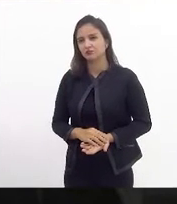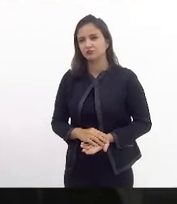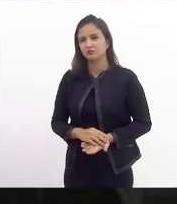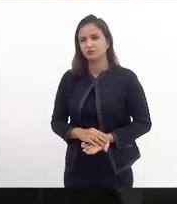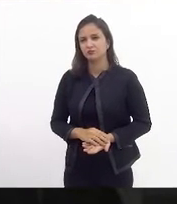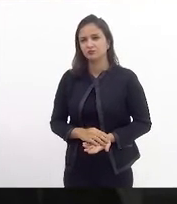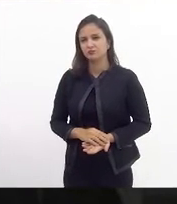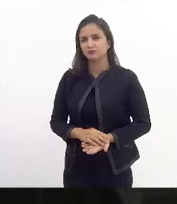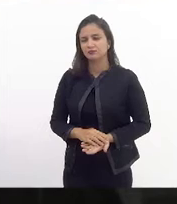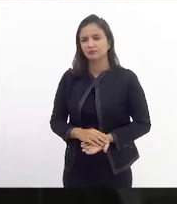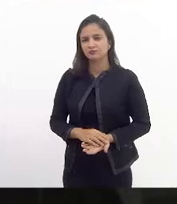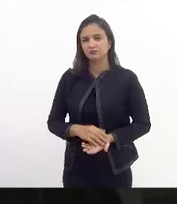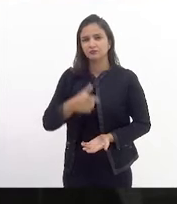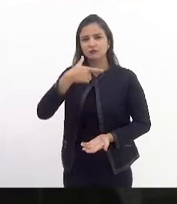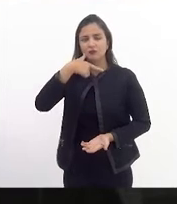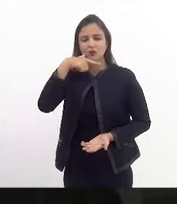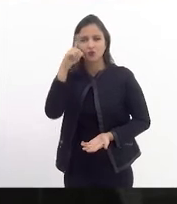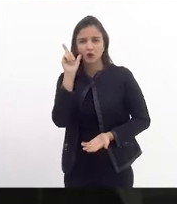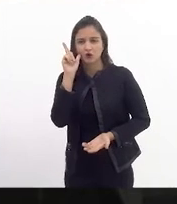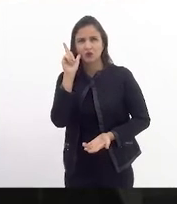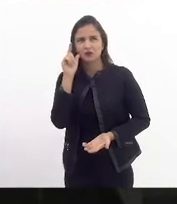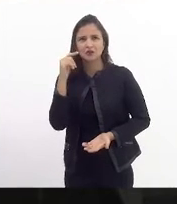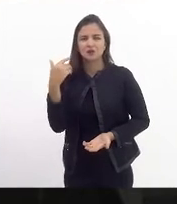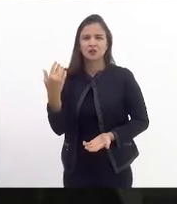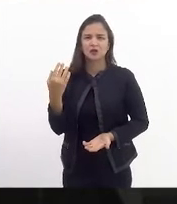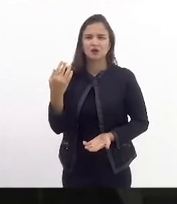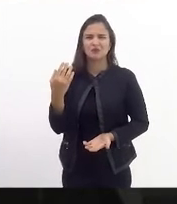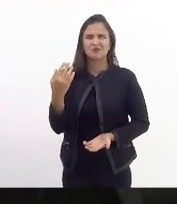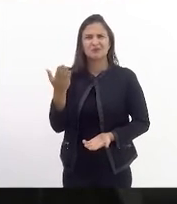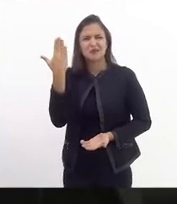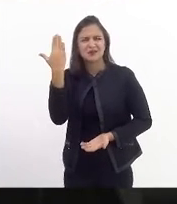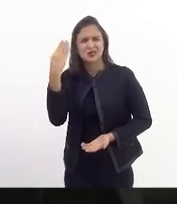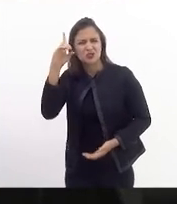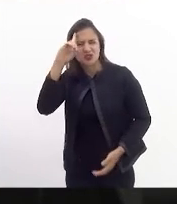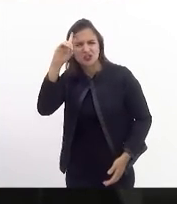diria que há 48, 49 dias,